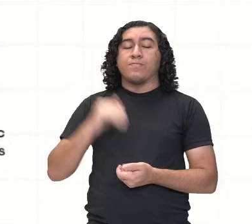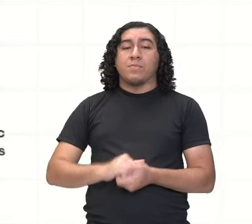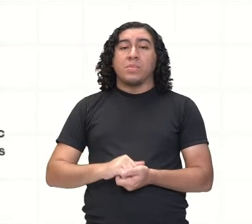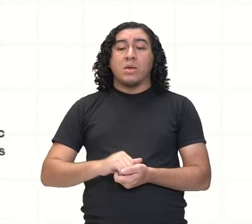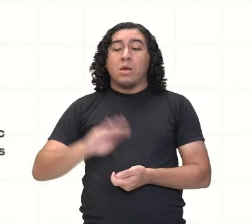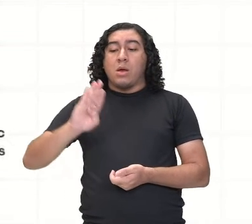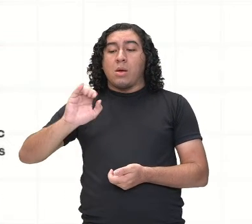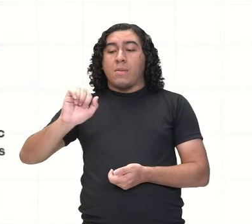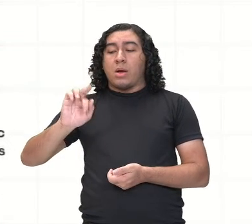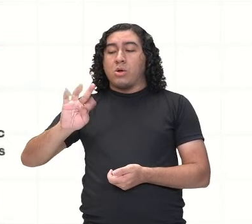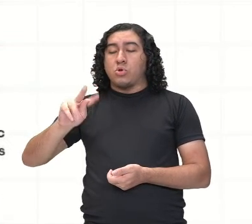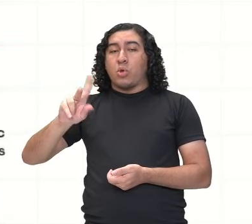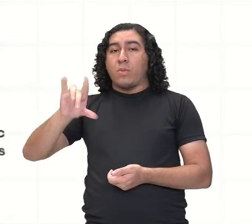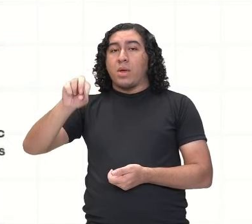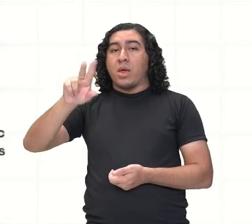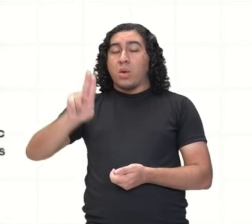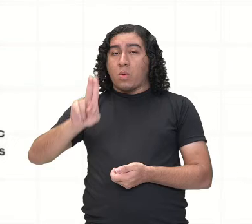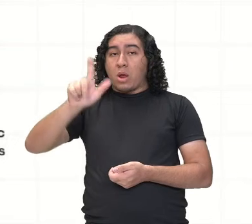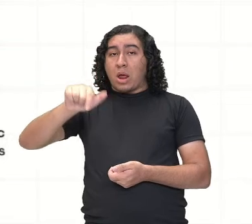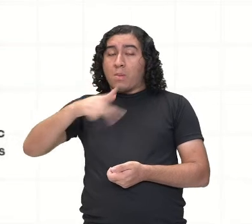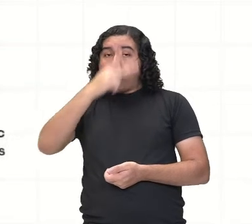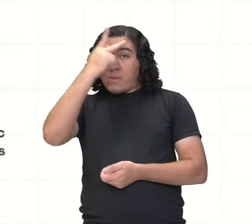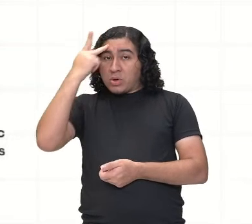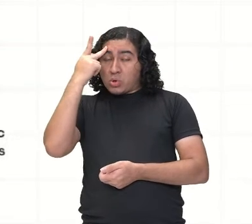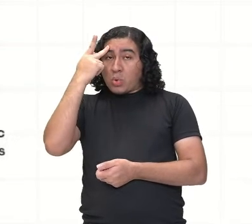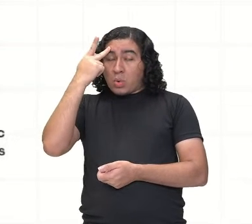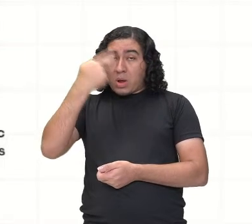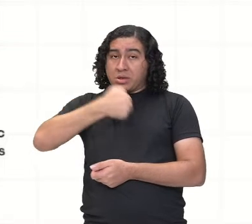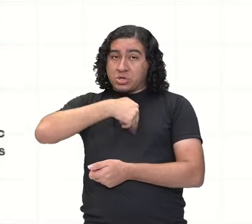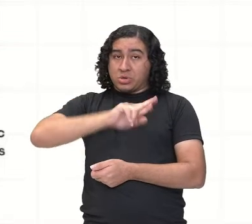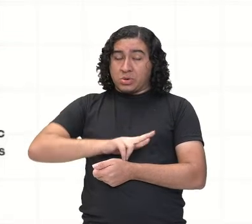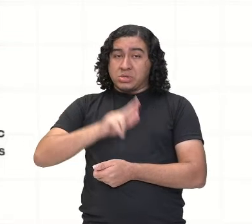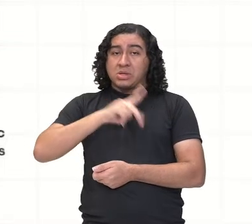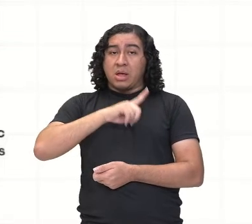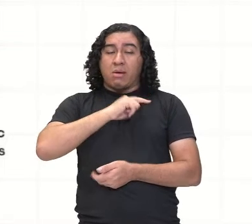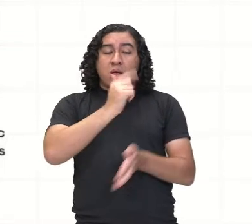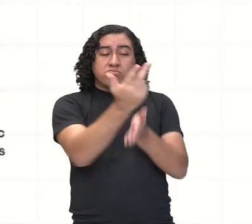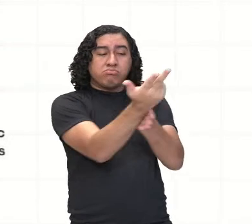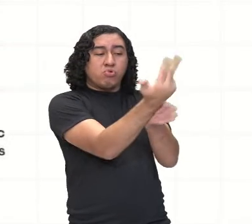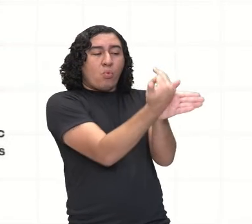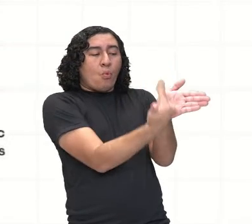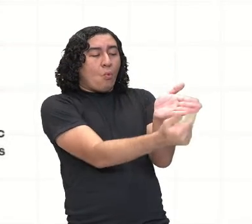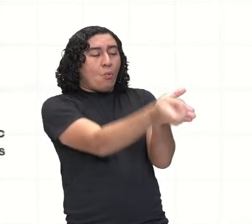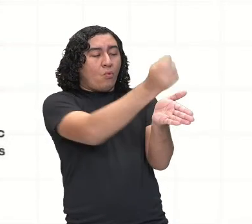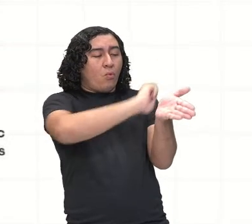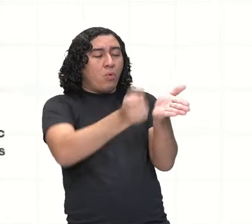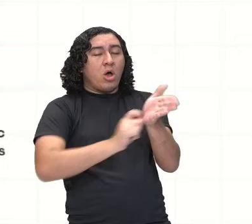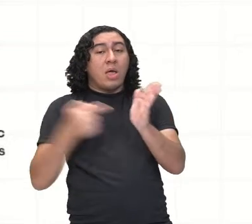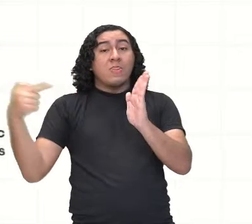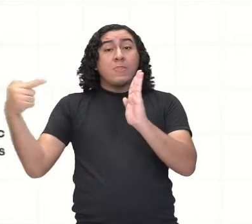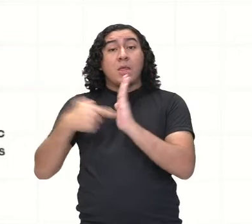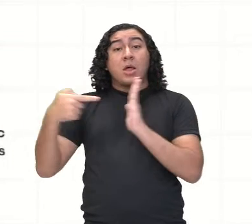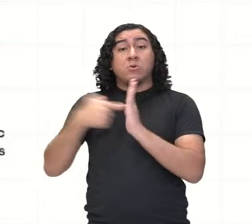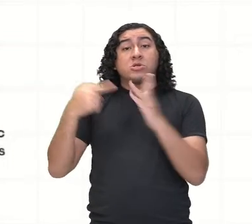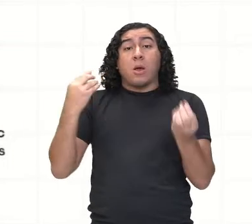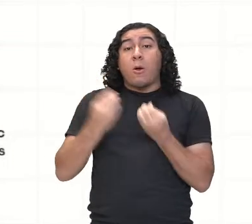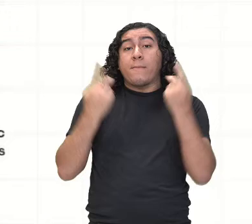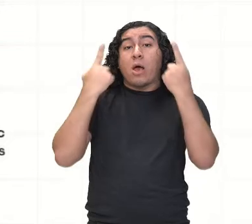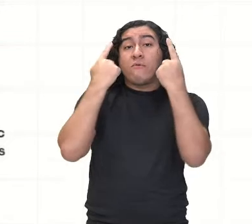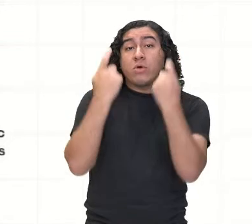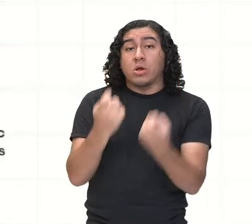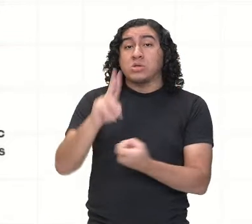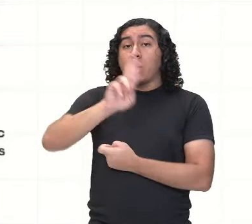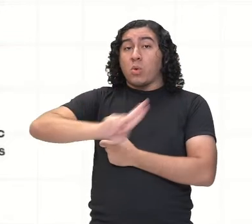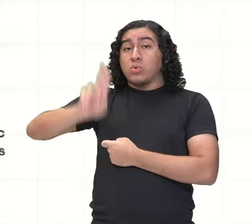ele vai acompanhar essas expedições e ele vai registrar e denunciar as práticas violentas